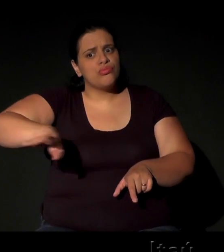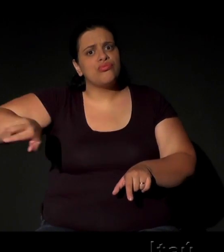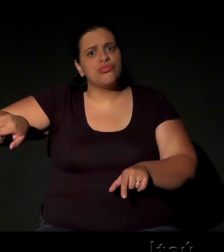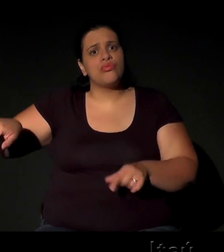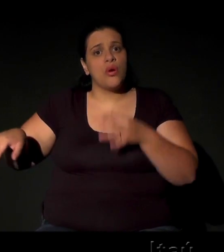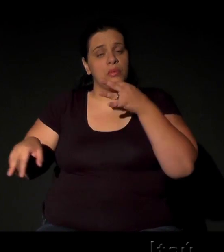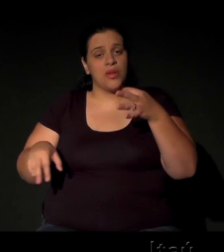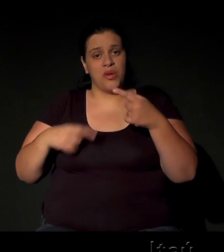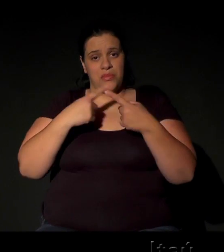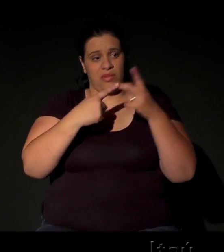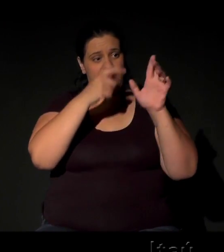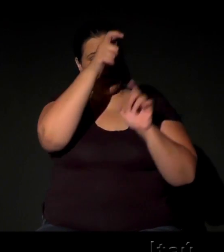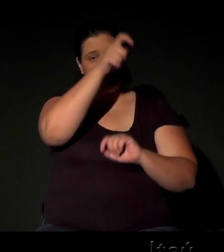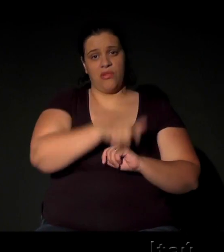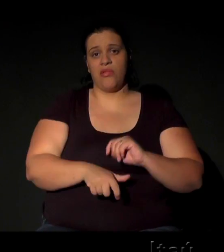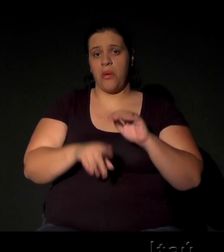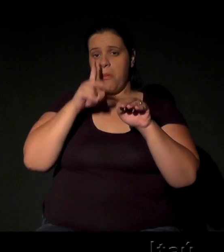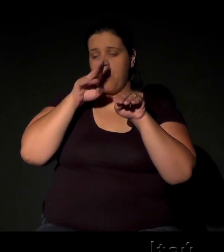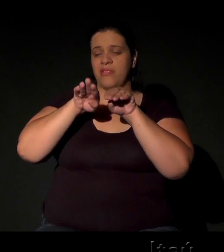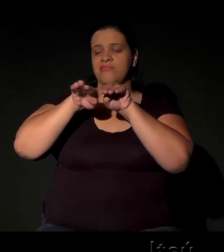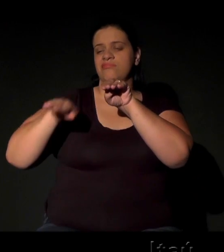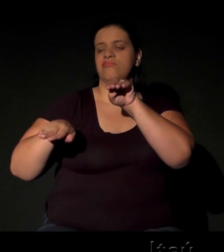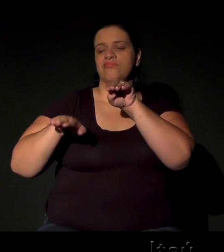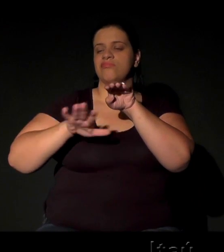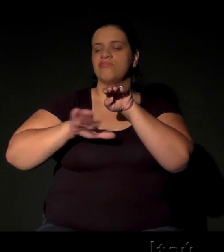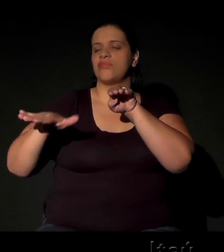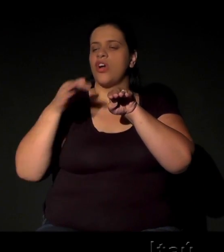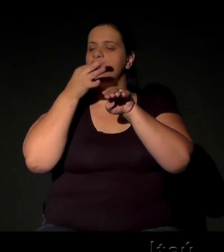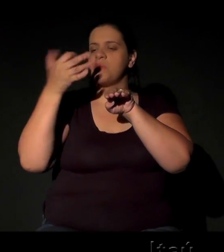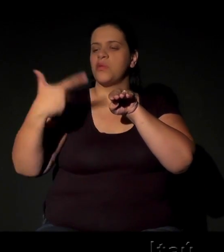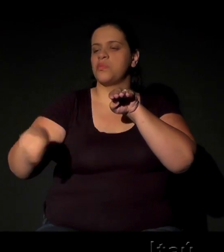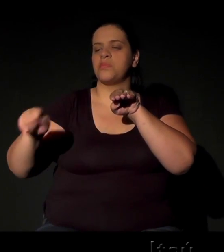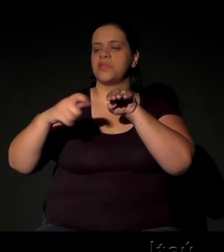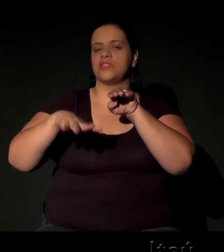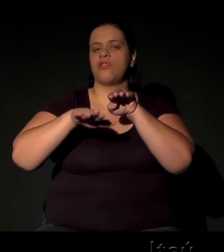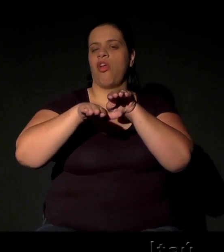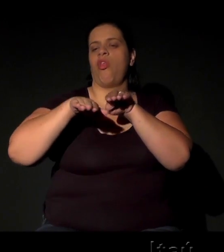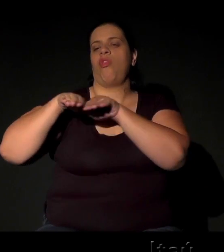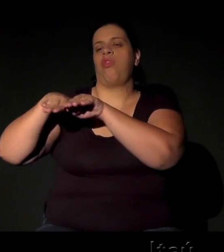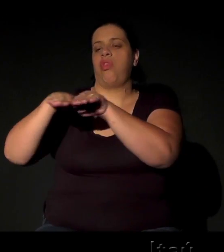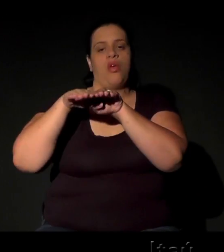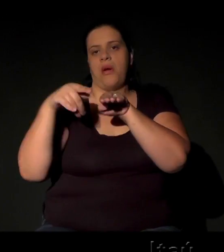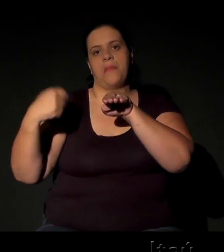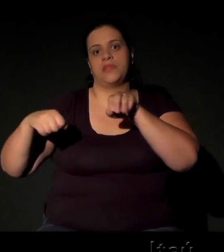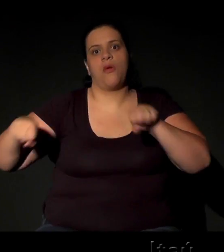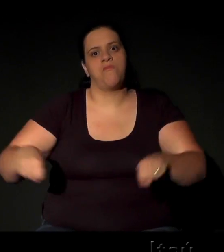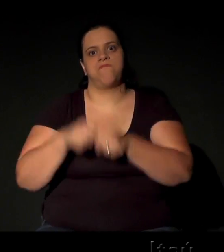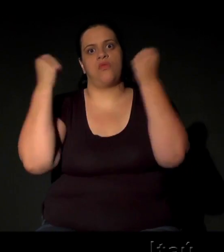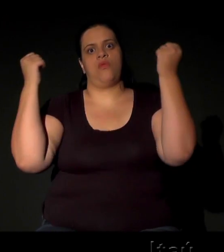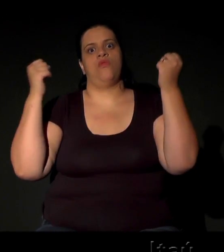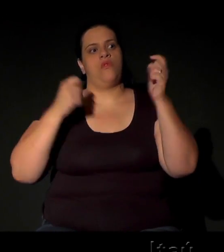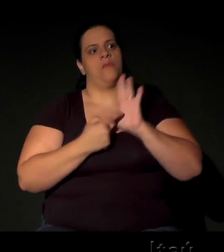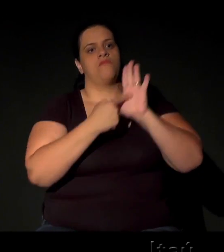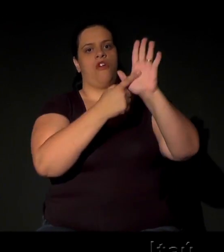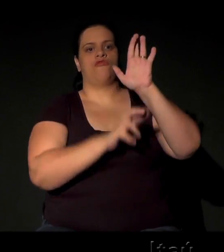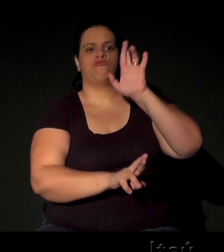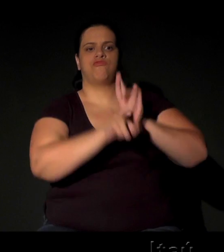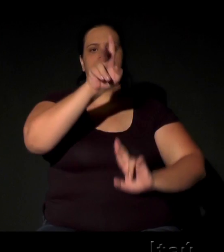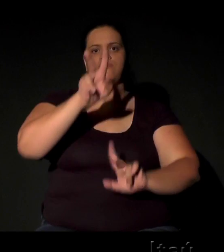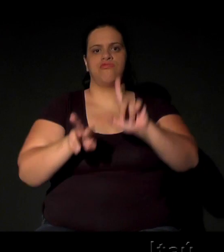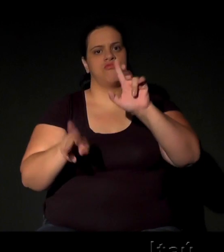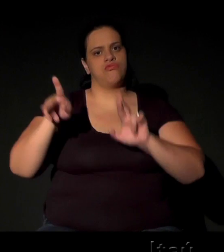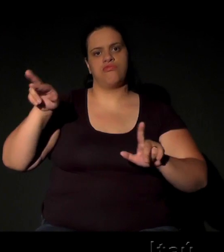colocadas num lugar de desprestígio né então cabe a nós eh romper com essa visão e da